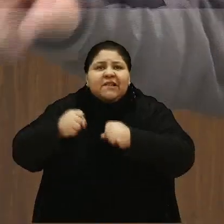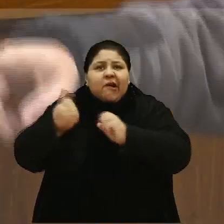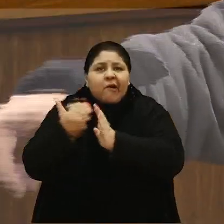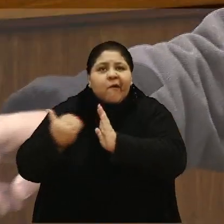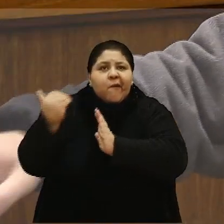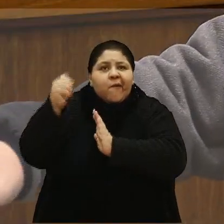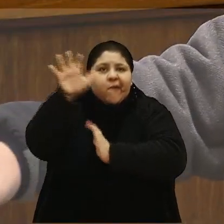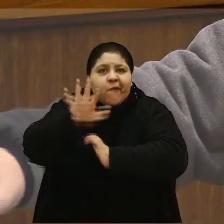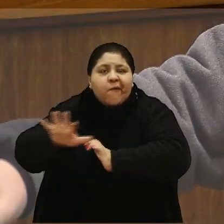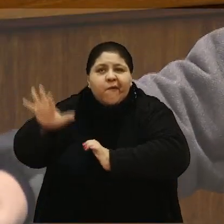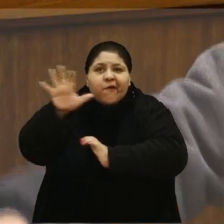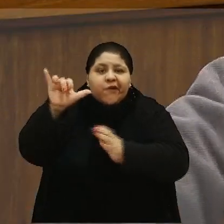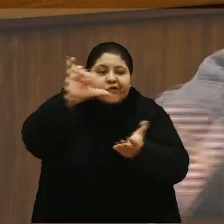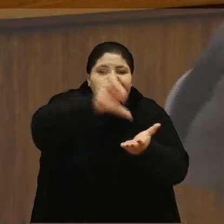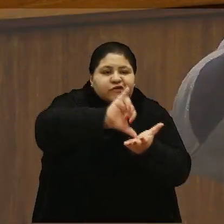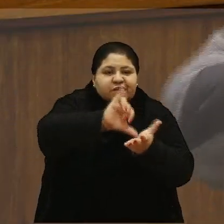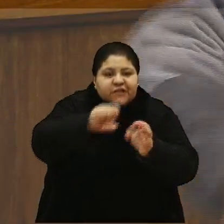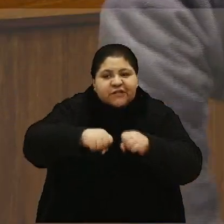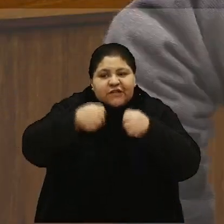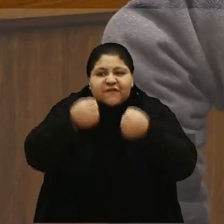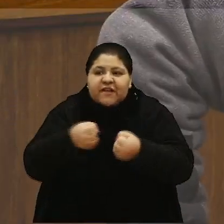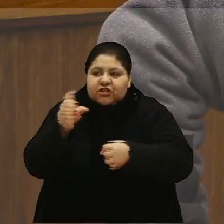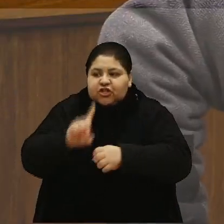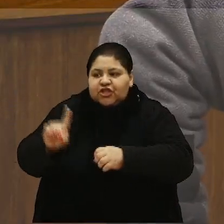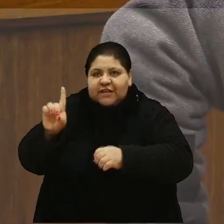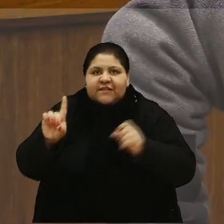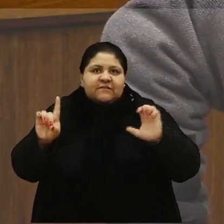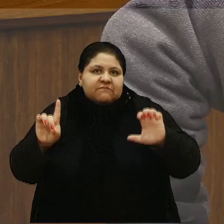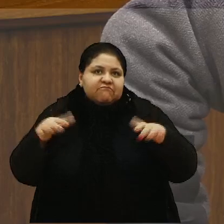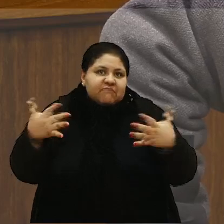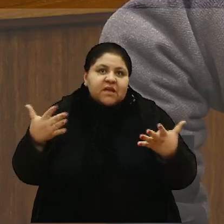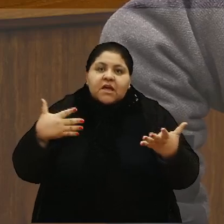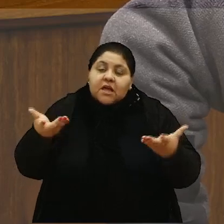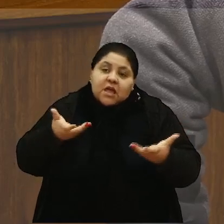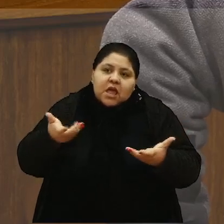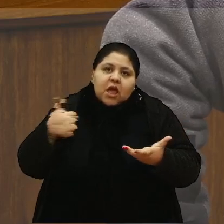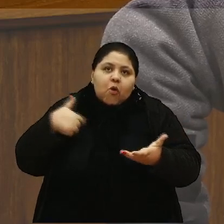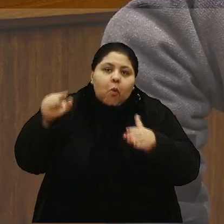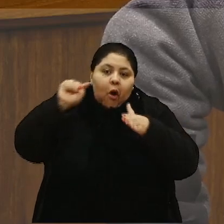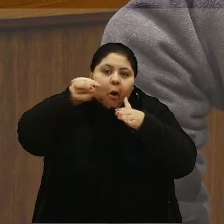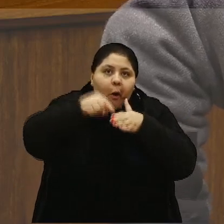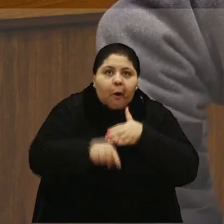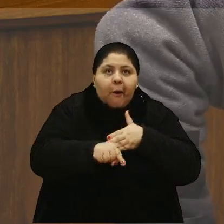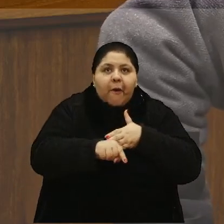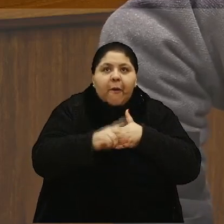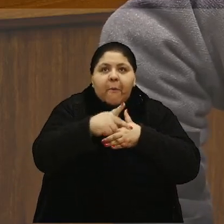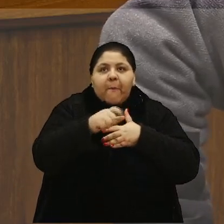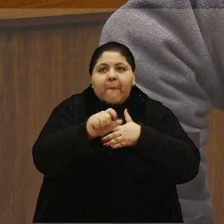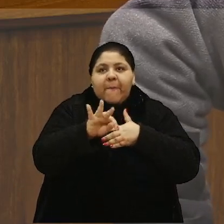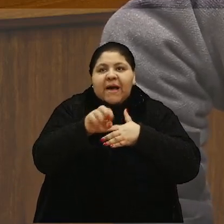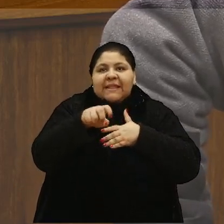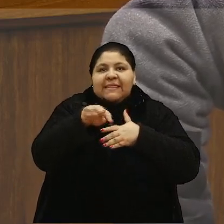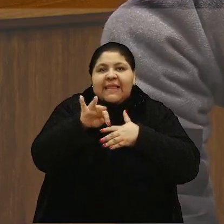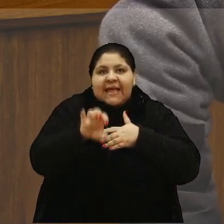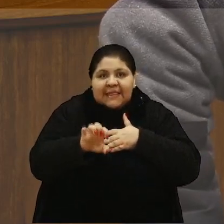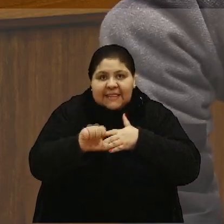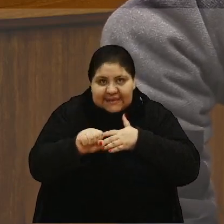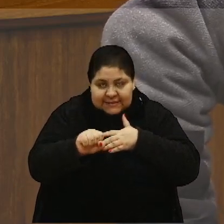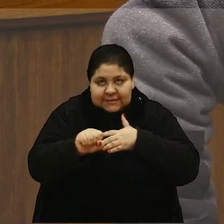nacional no centro, tem gente que defende a soberania nacional na direita. E eu queria aprofundar a questão das patentes, vereador